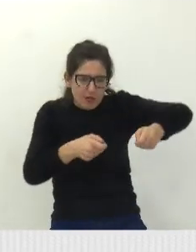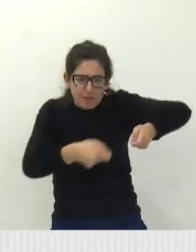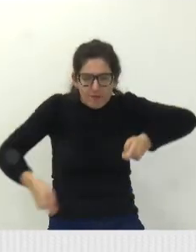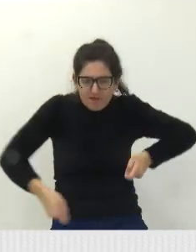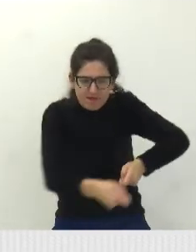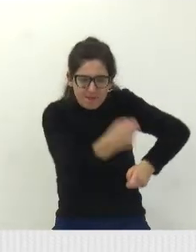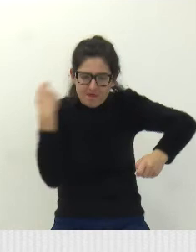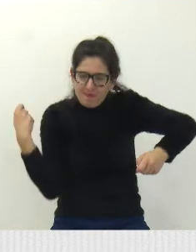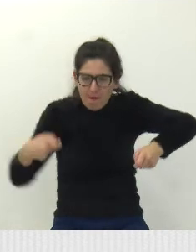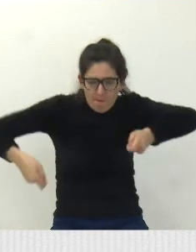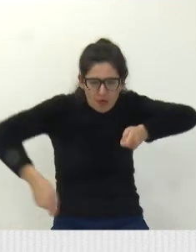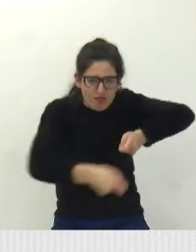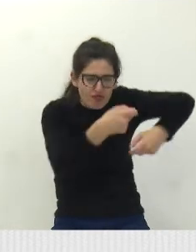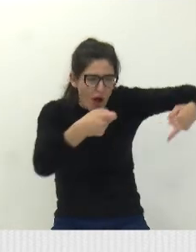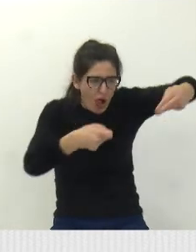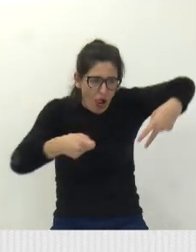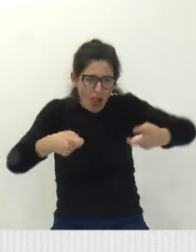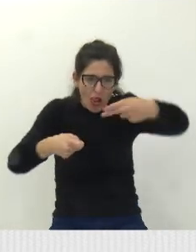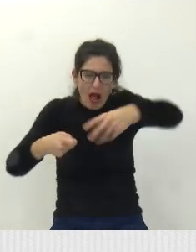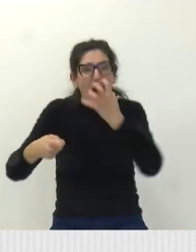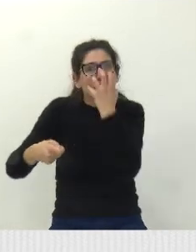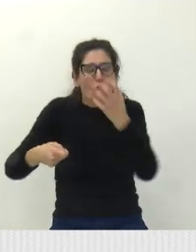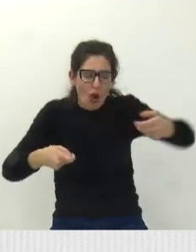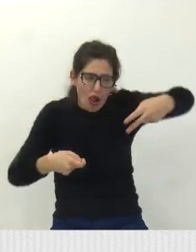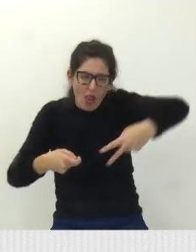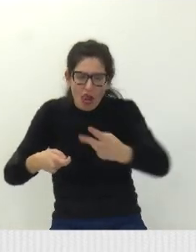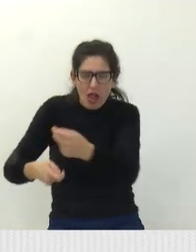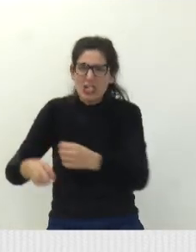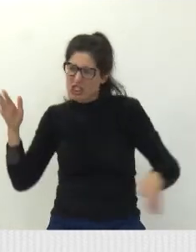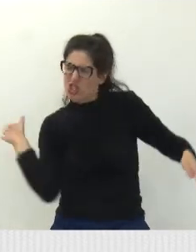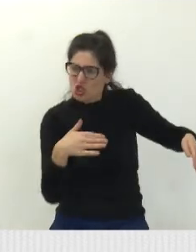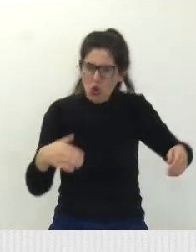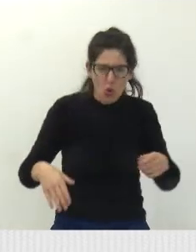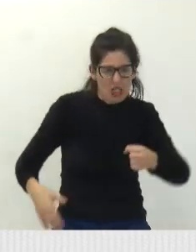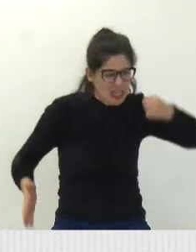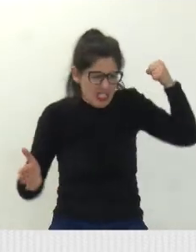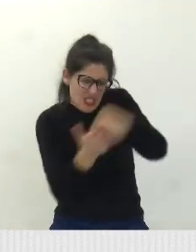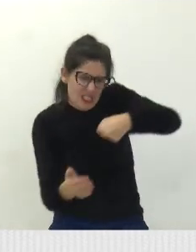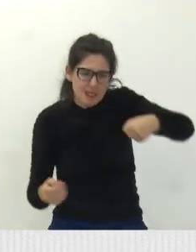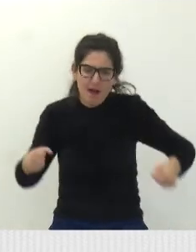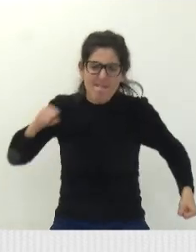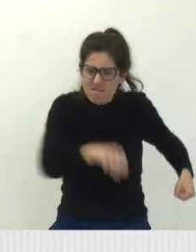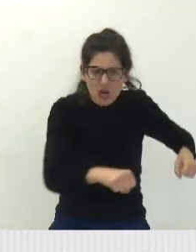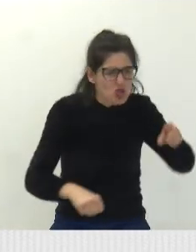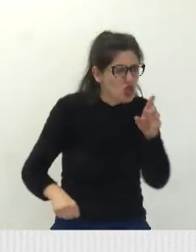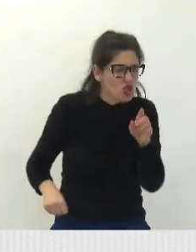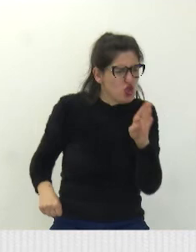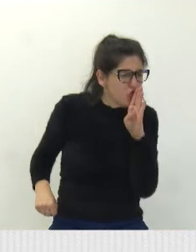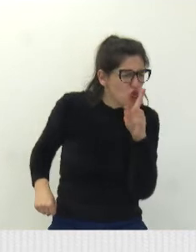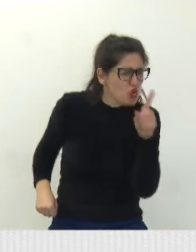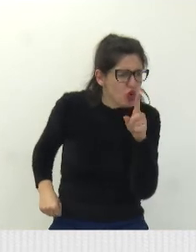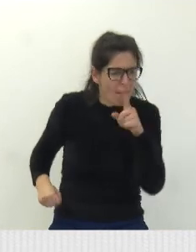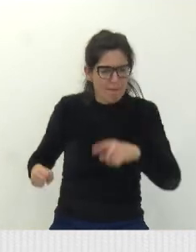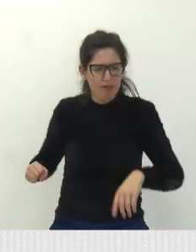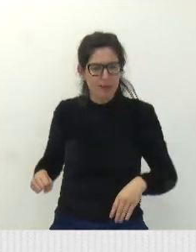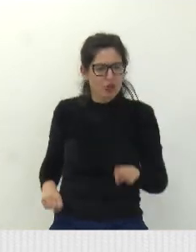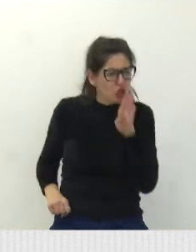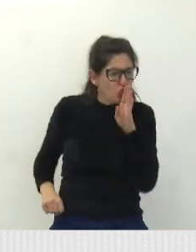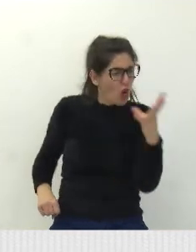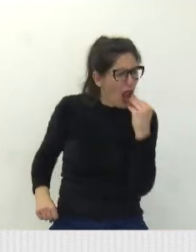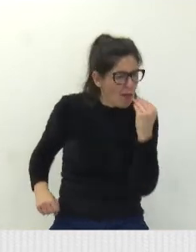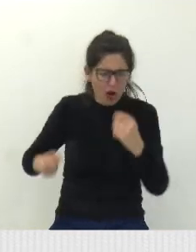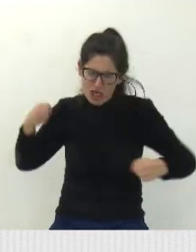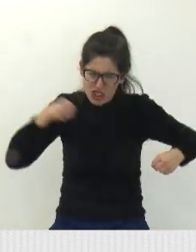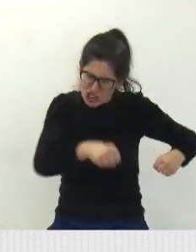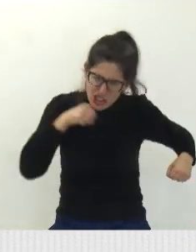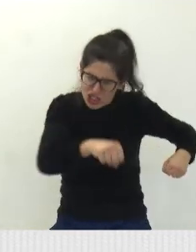Jacareí mesmo já tive várias, né? Próximo. Fica aí os meus contatos para vocês. Eu prefiro contato pessoal,